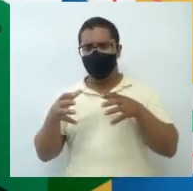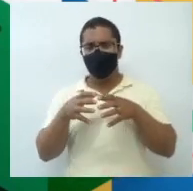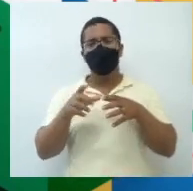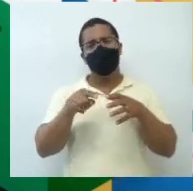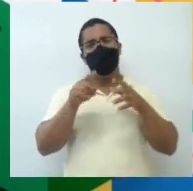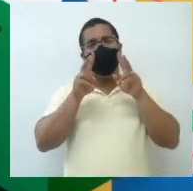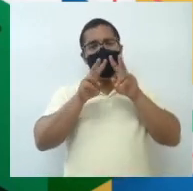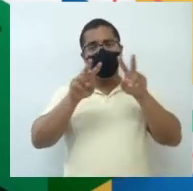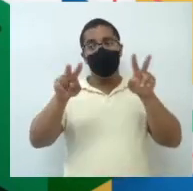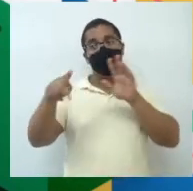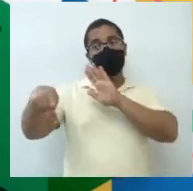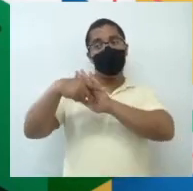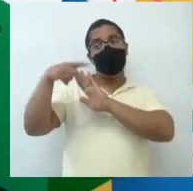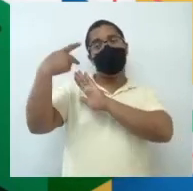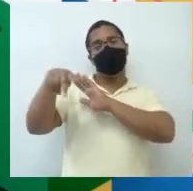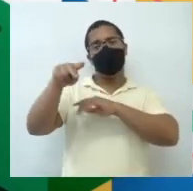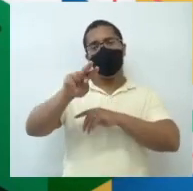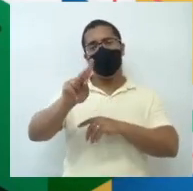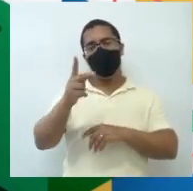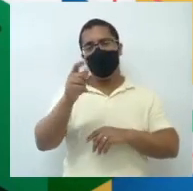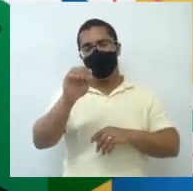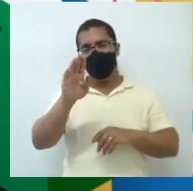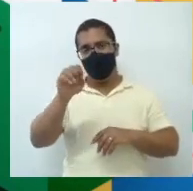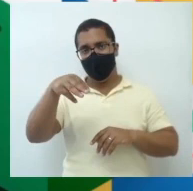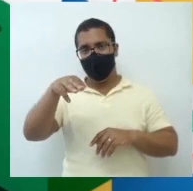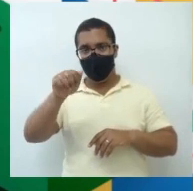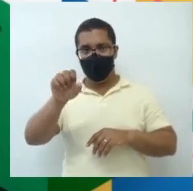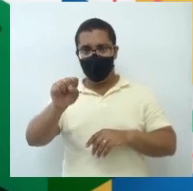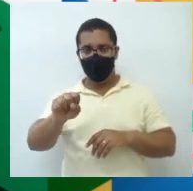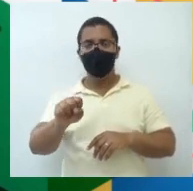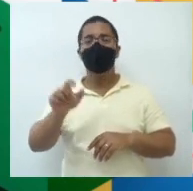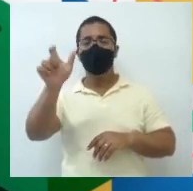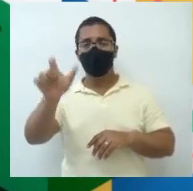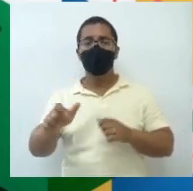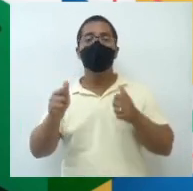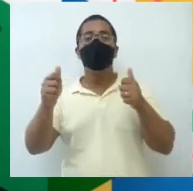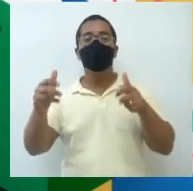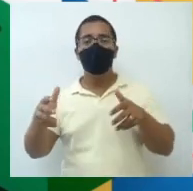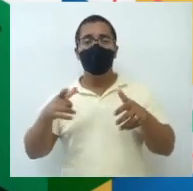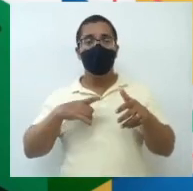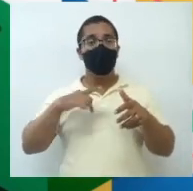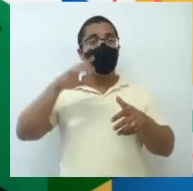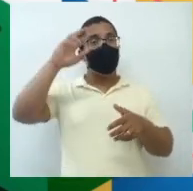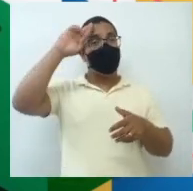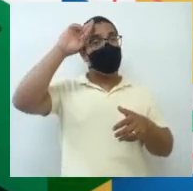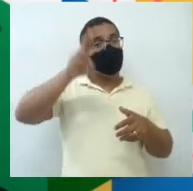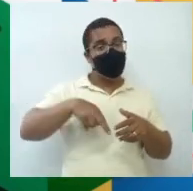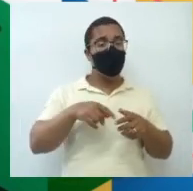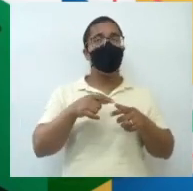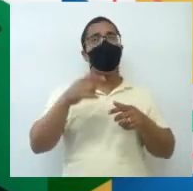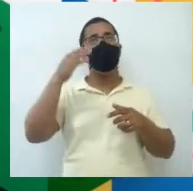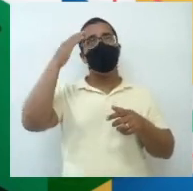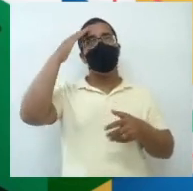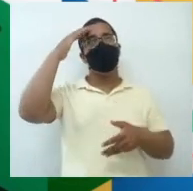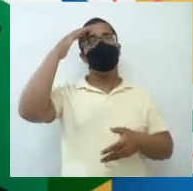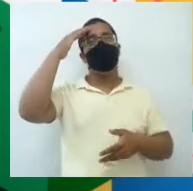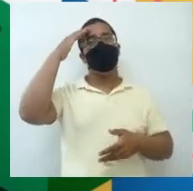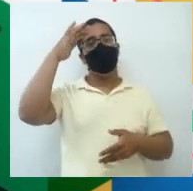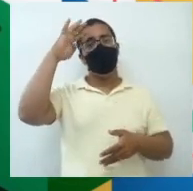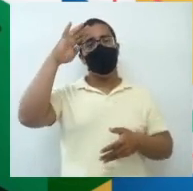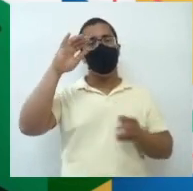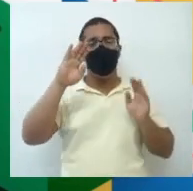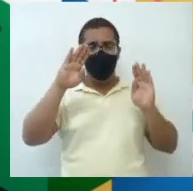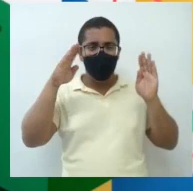visão dele né derramem Então essa razão vai levar o homem a um desenvolvimento O que é estritamente